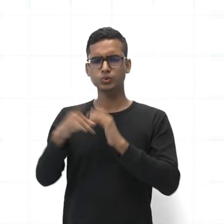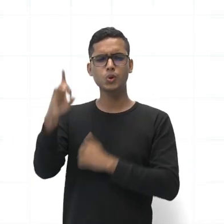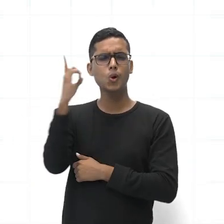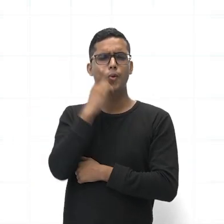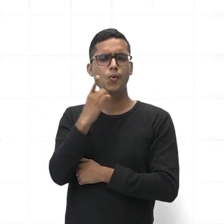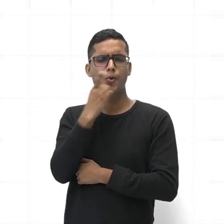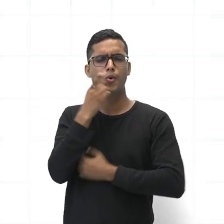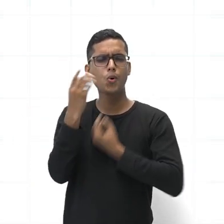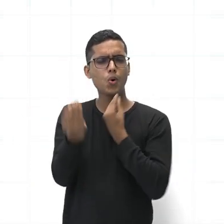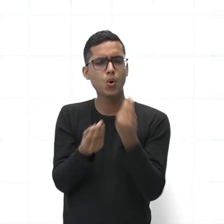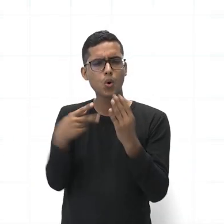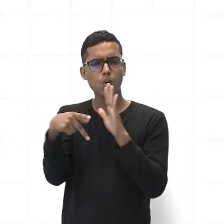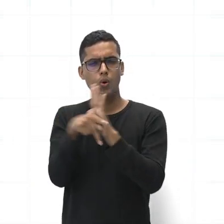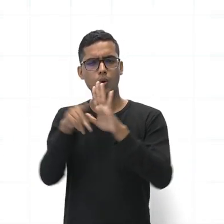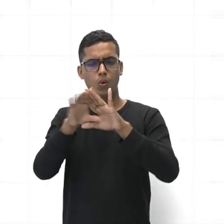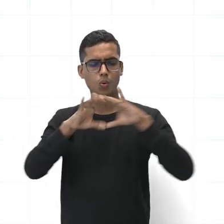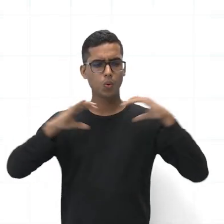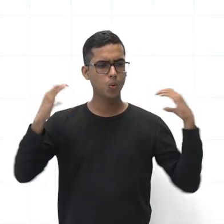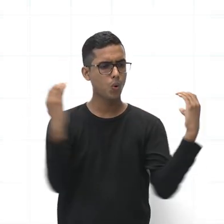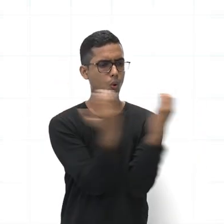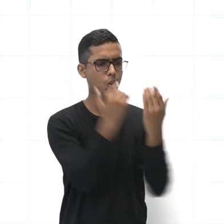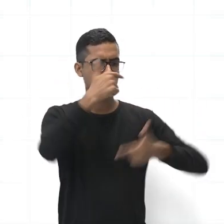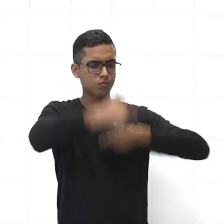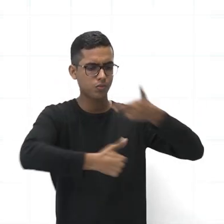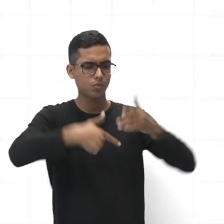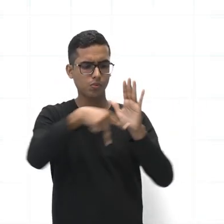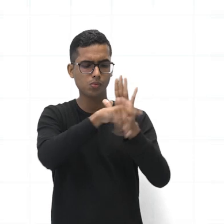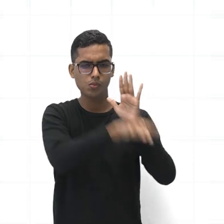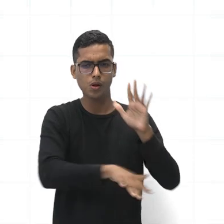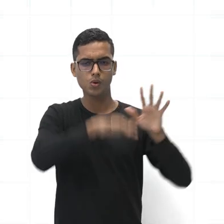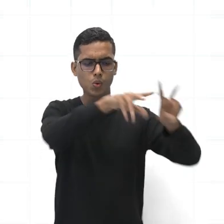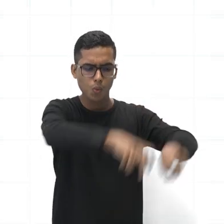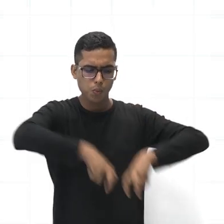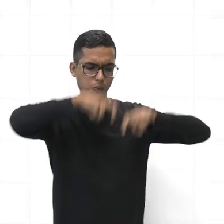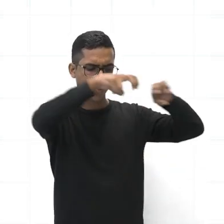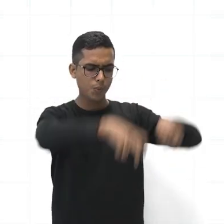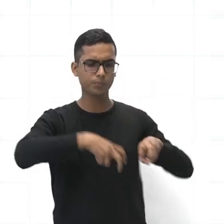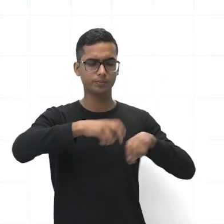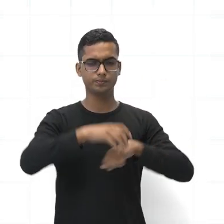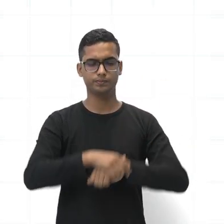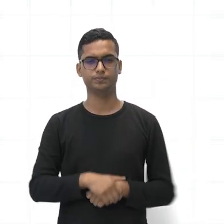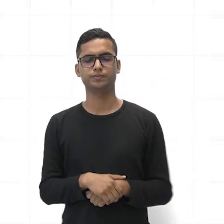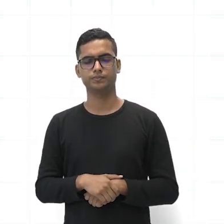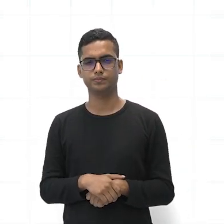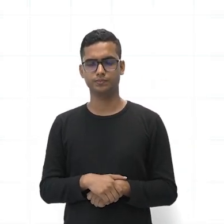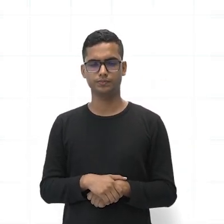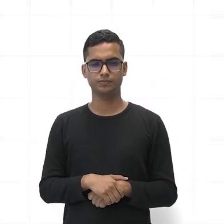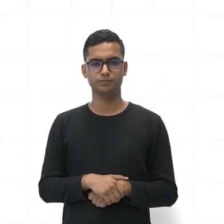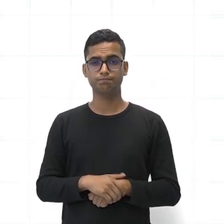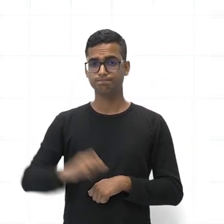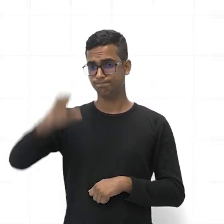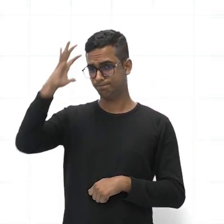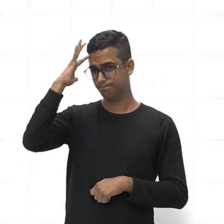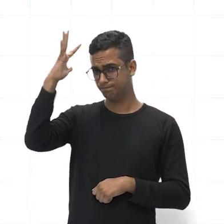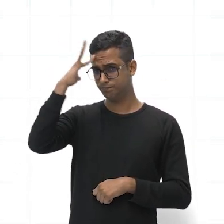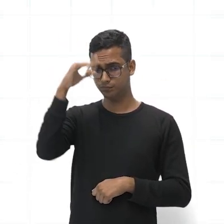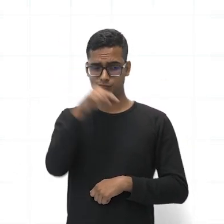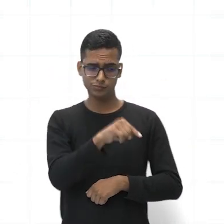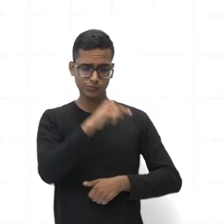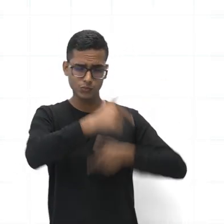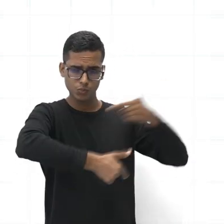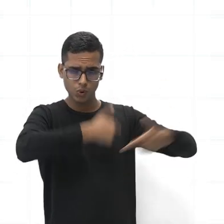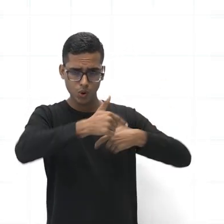de uma comunidade que trabalha no campo, né, uma comunidade rural. E aí, imaginando esse